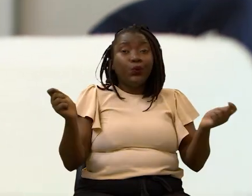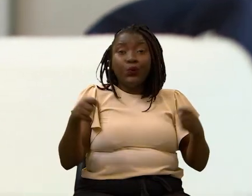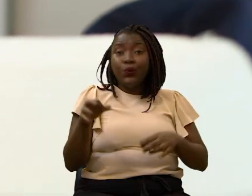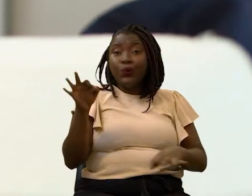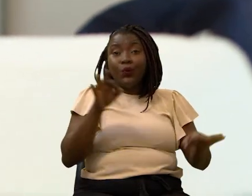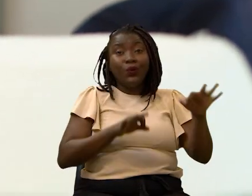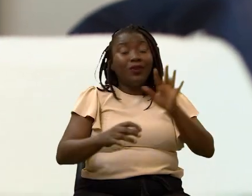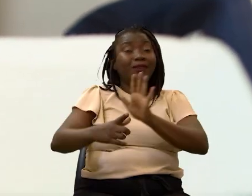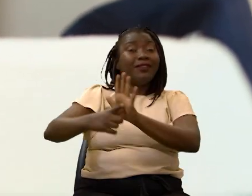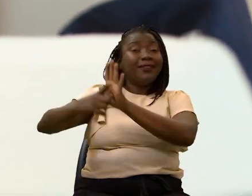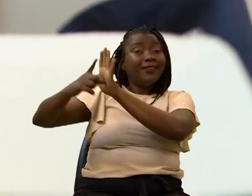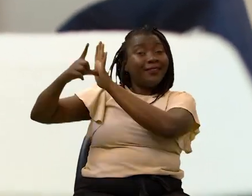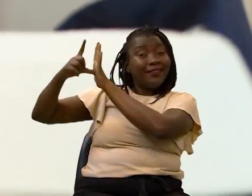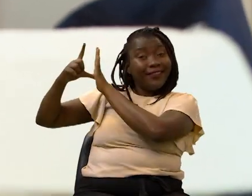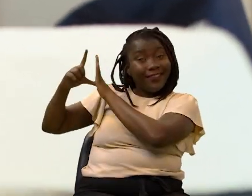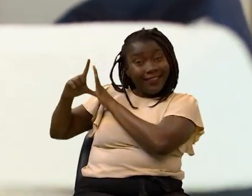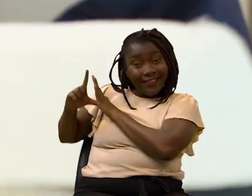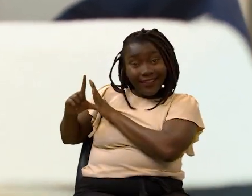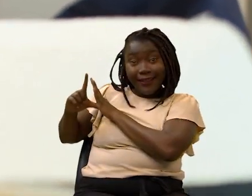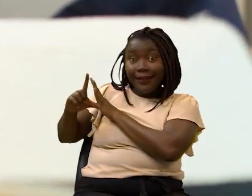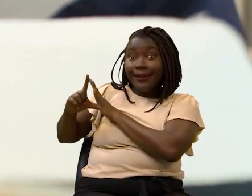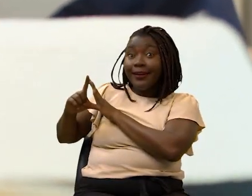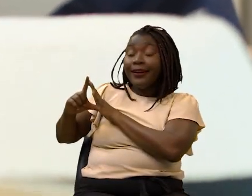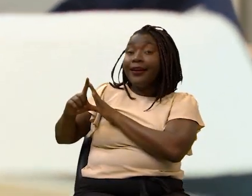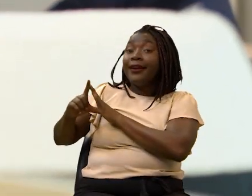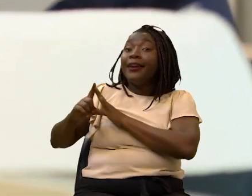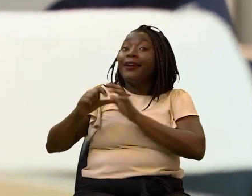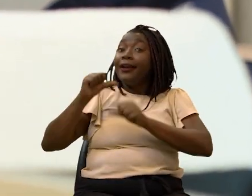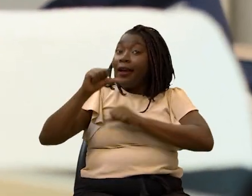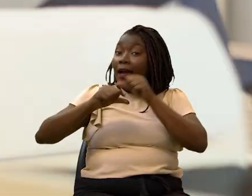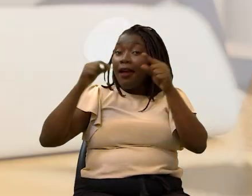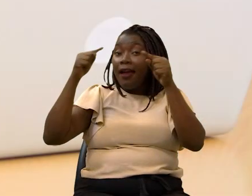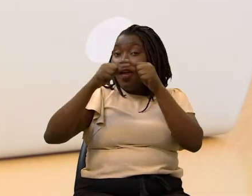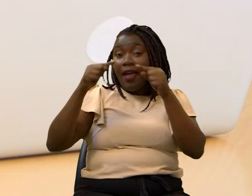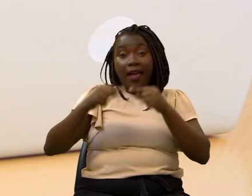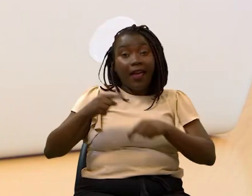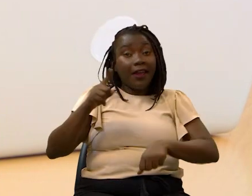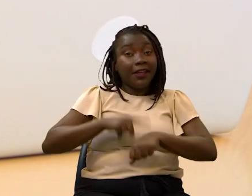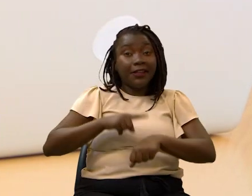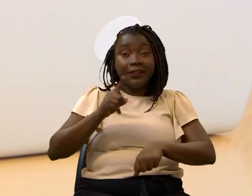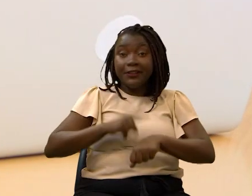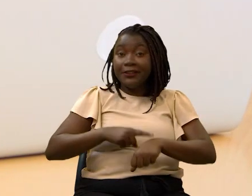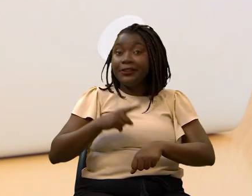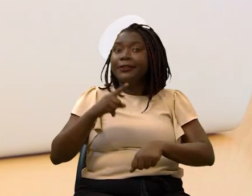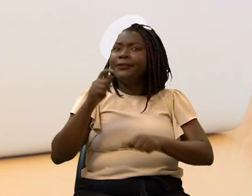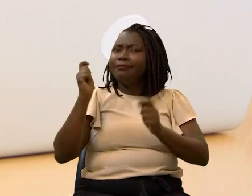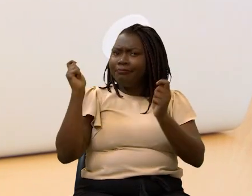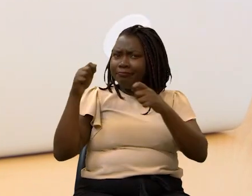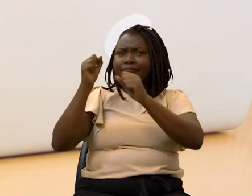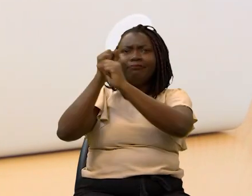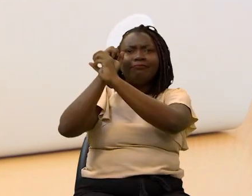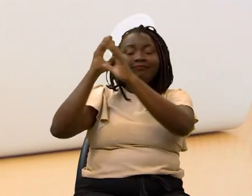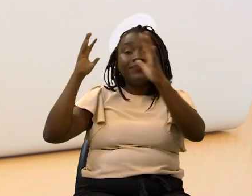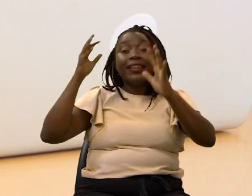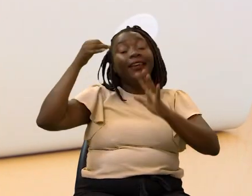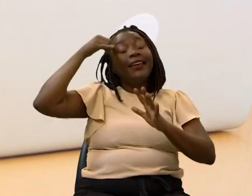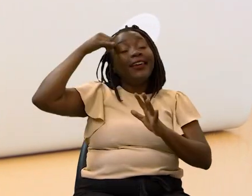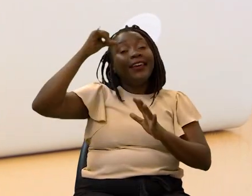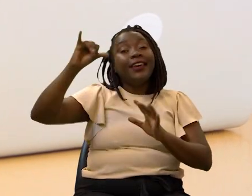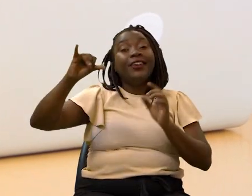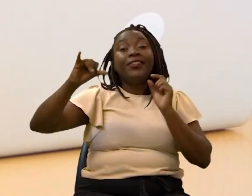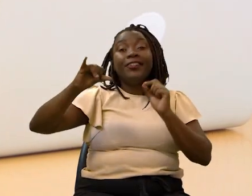uma antecedência, uma elasticidade de tempo muito, muito previsível.